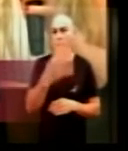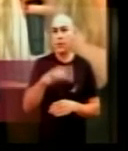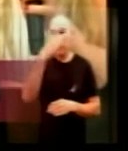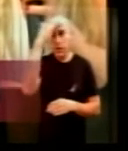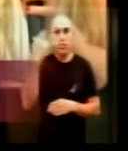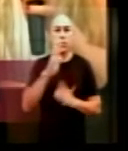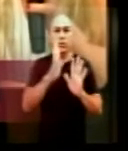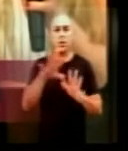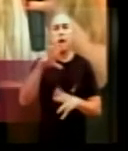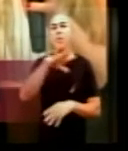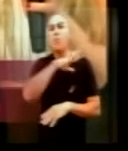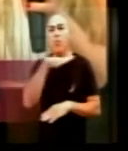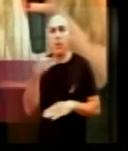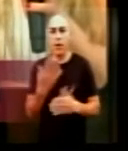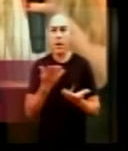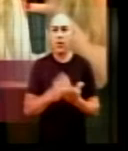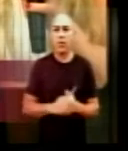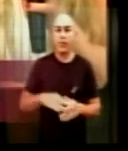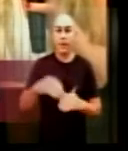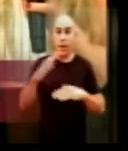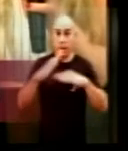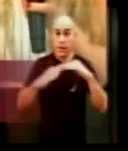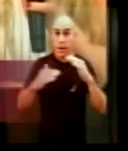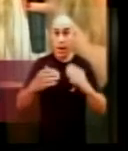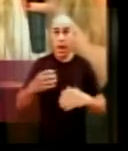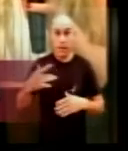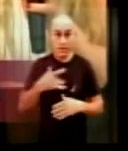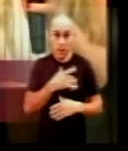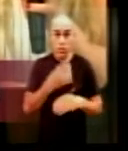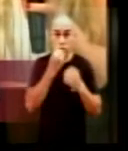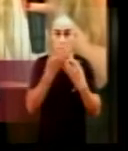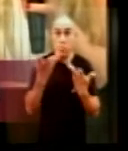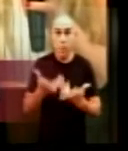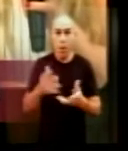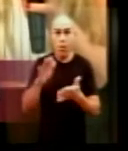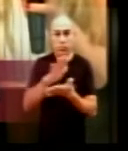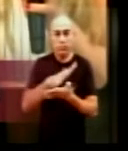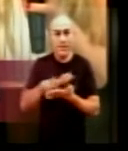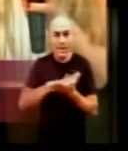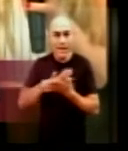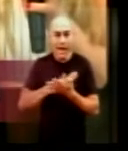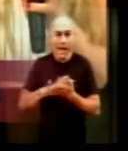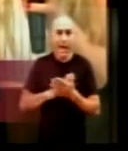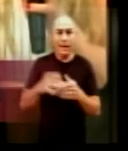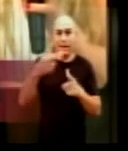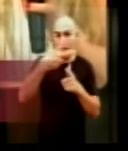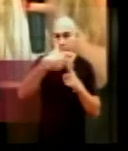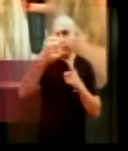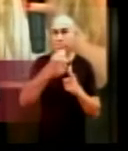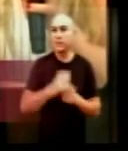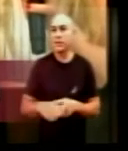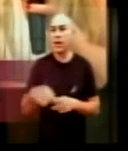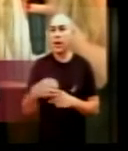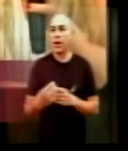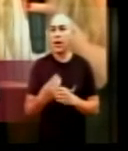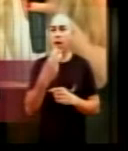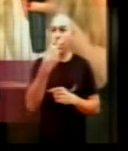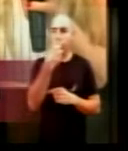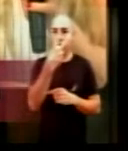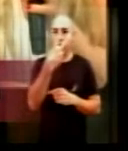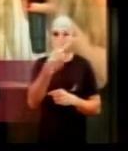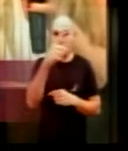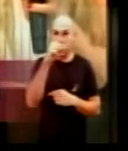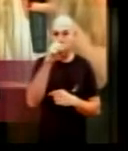de letalidade. Recuperados, nós temos 21.378, representando aí 88%